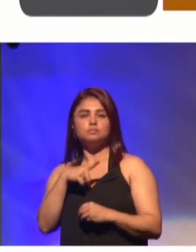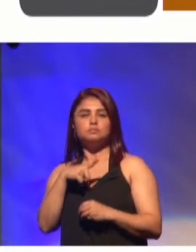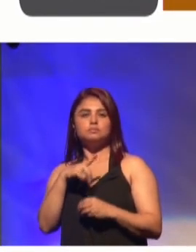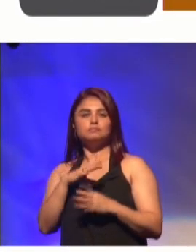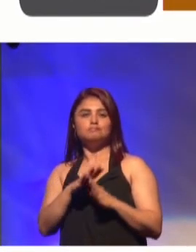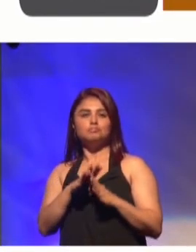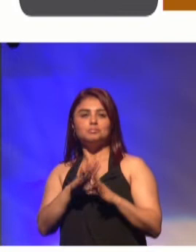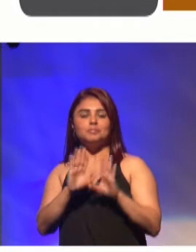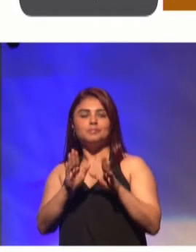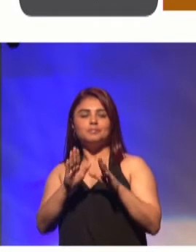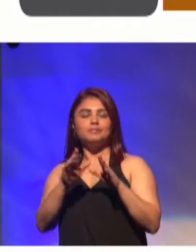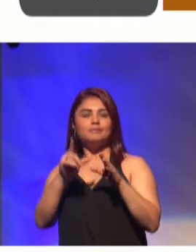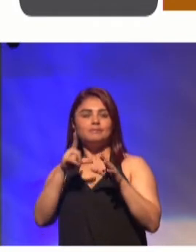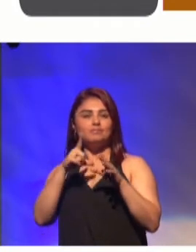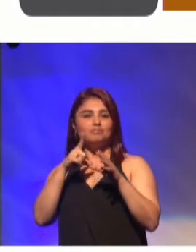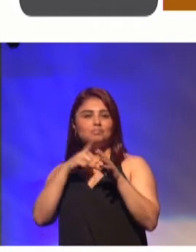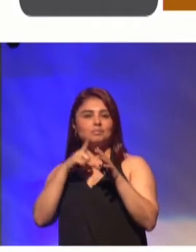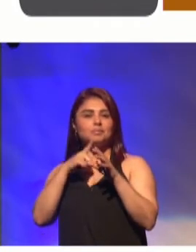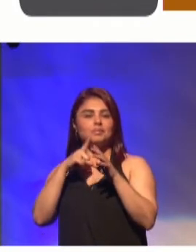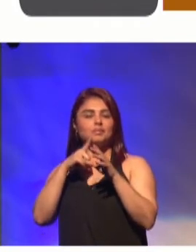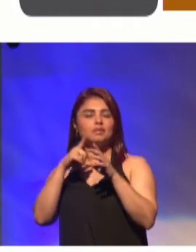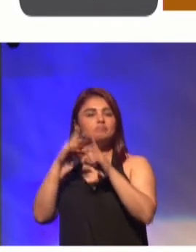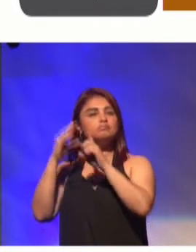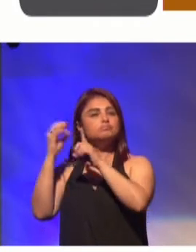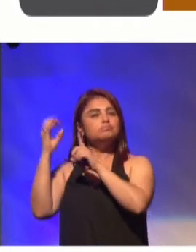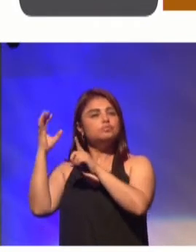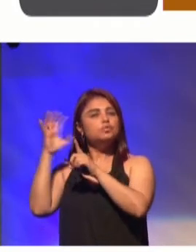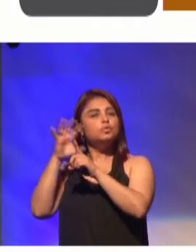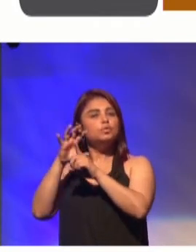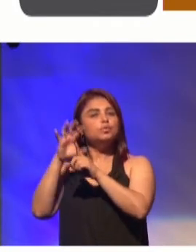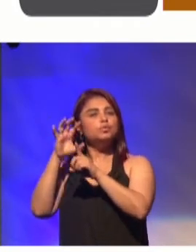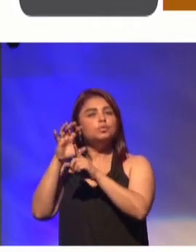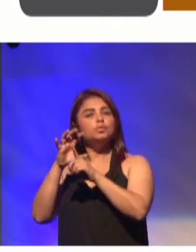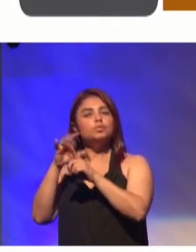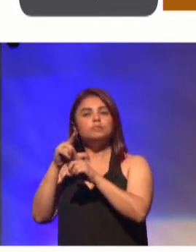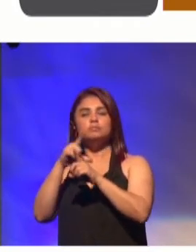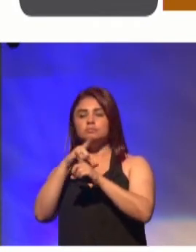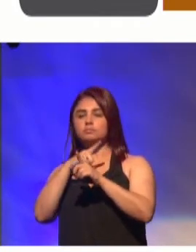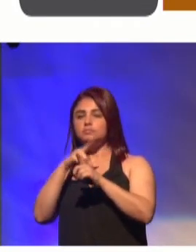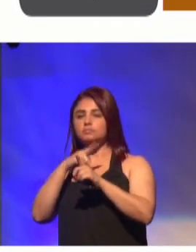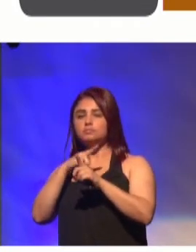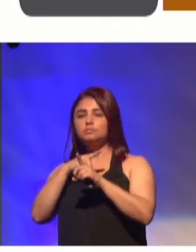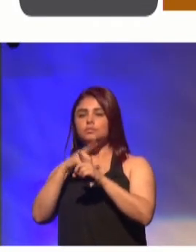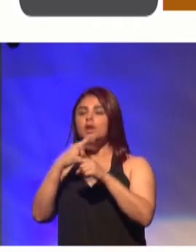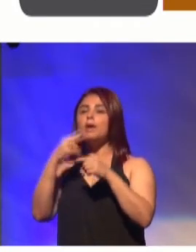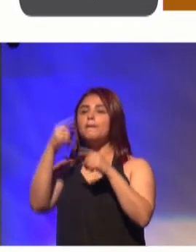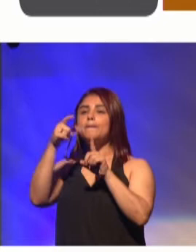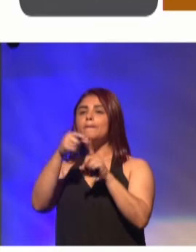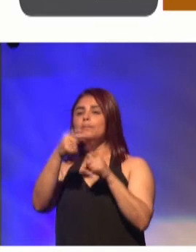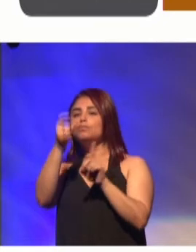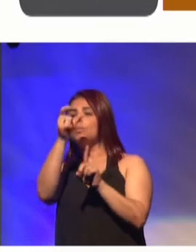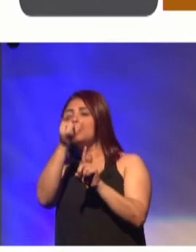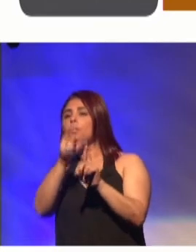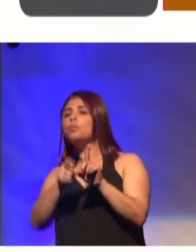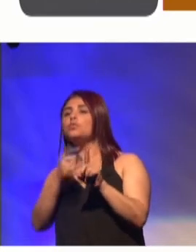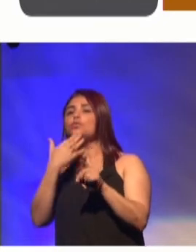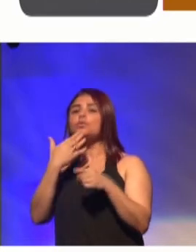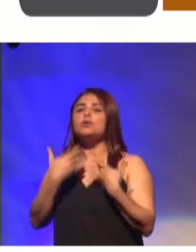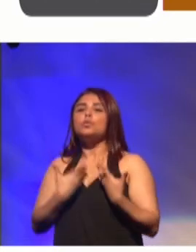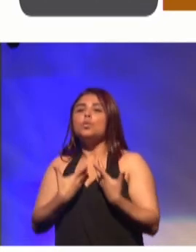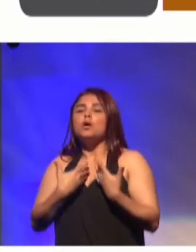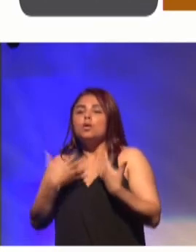a gente coloca um estímulo álgico e ele tem um comportamento relacionado com aquela dor. Quando você